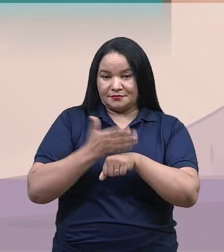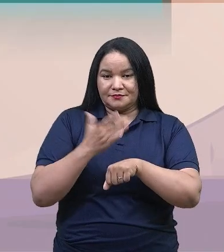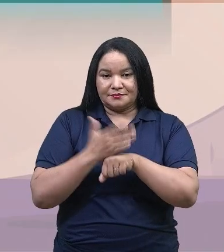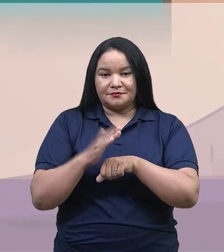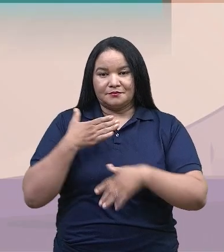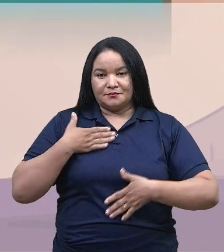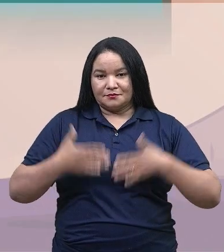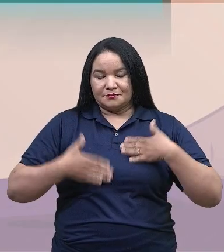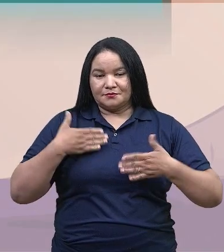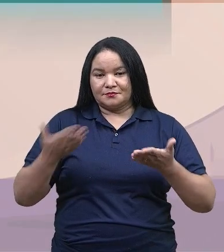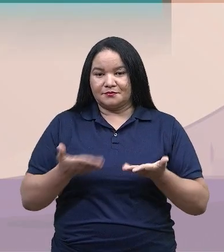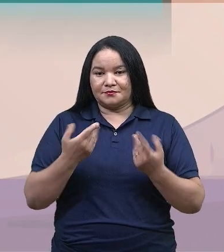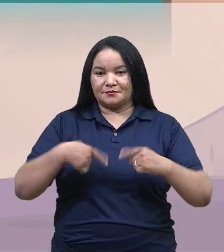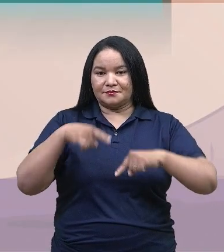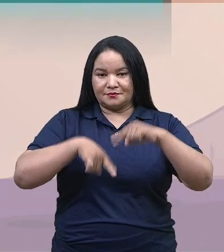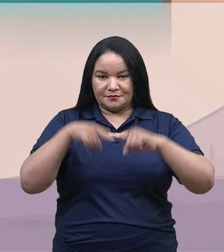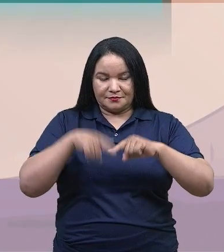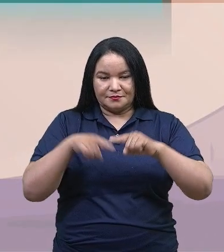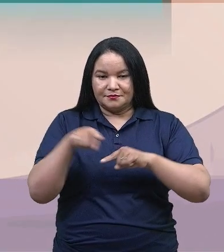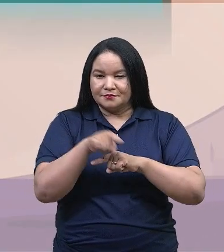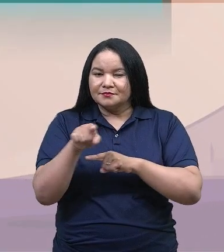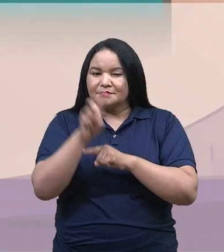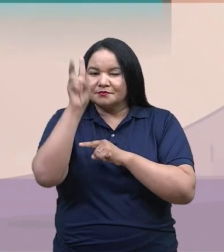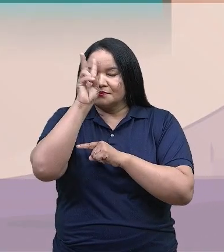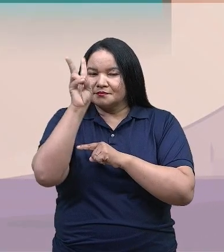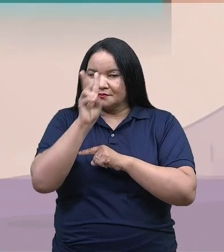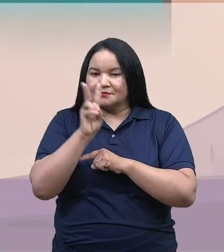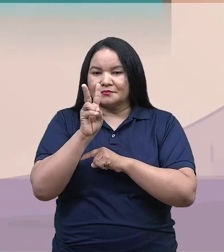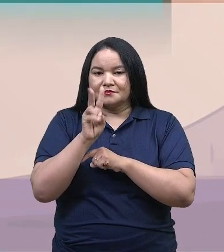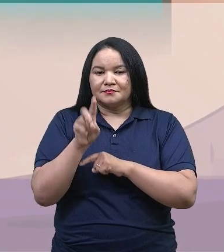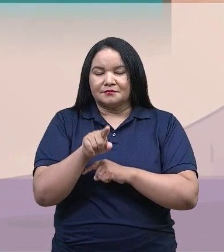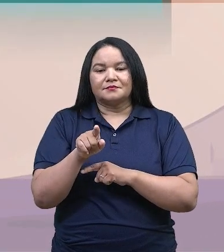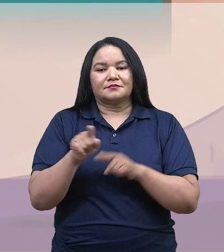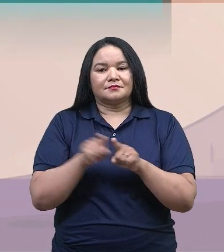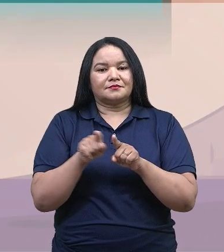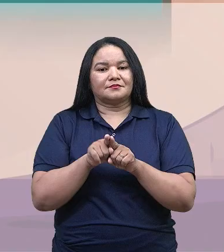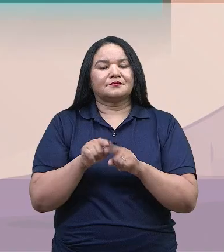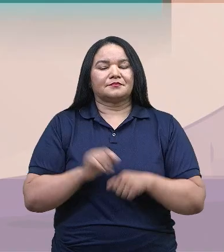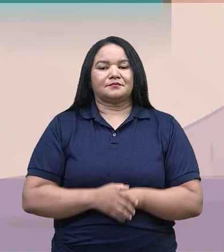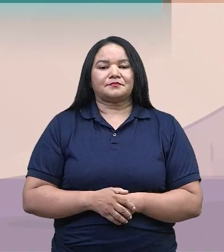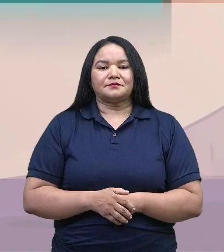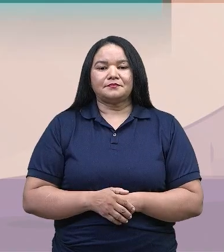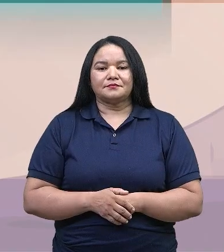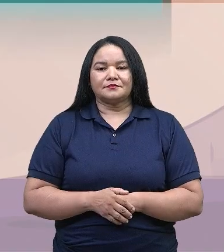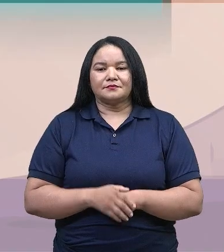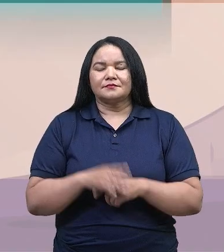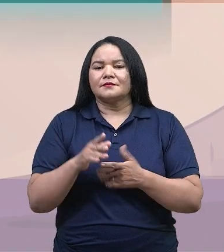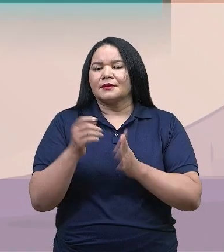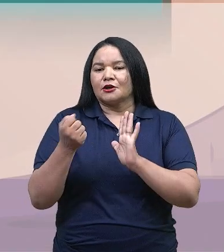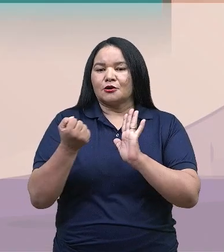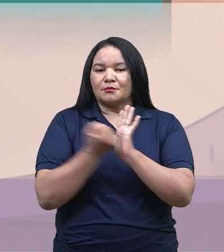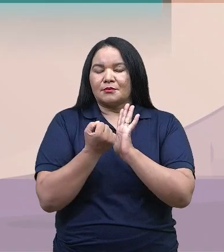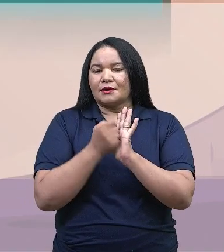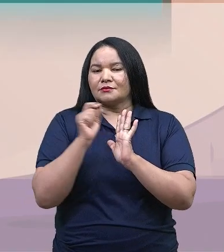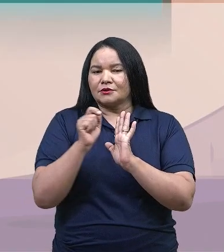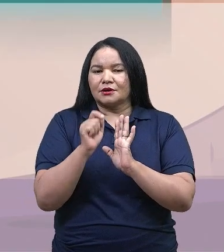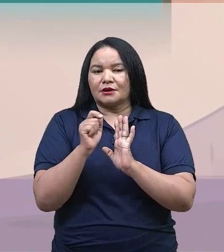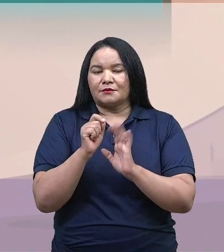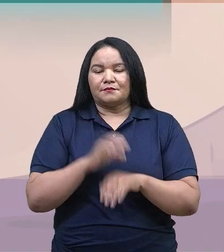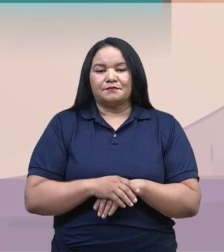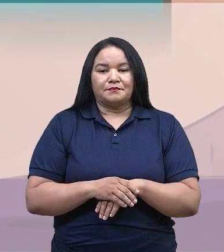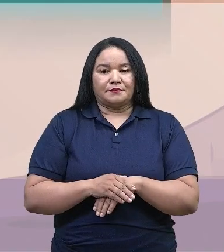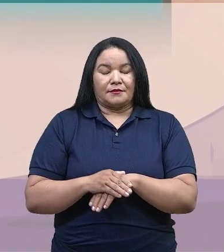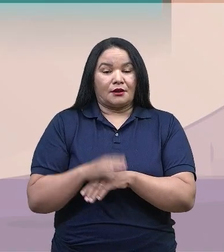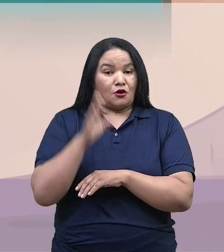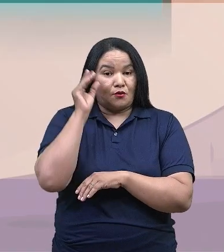trouxe alguns elementos históricos para vocês, para a gente relembrar aí sobre a história do patins. Ela é marcada por uma curiosa disputa